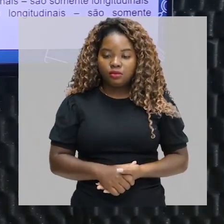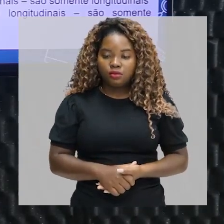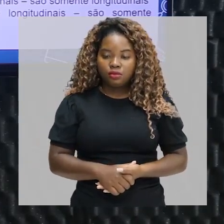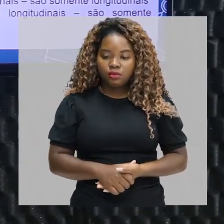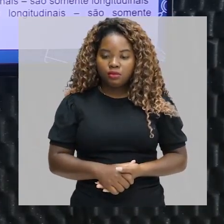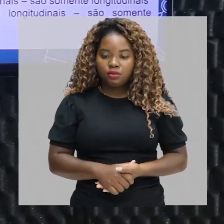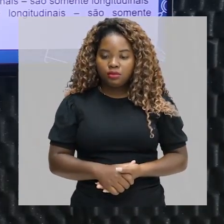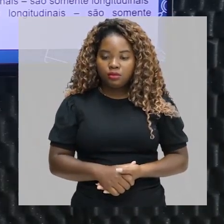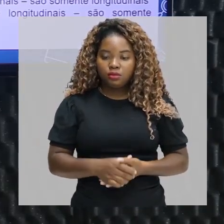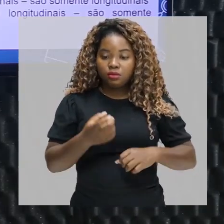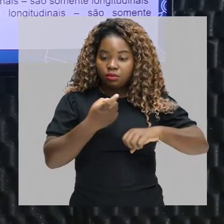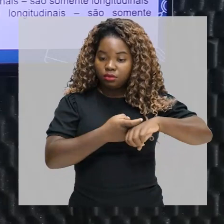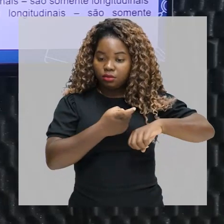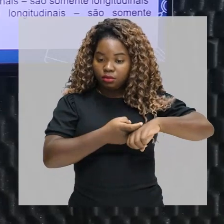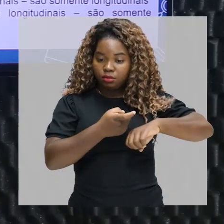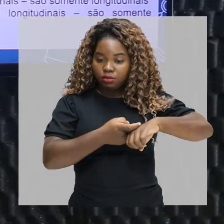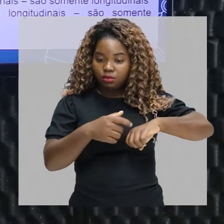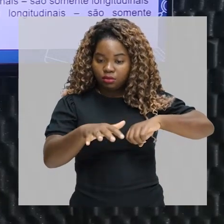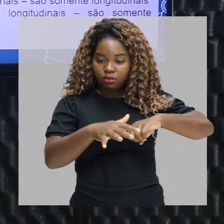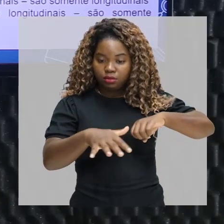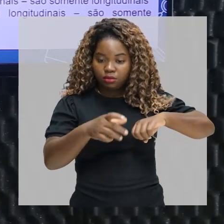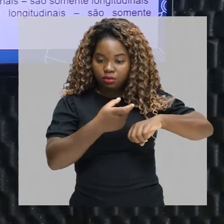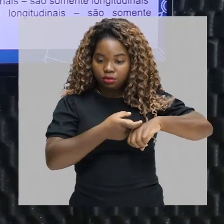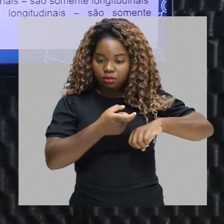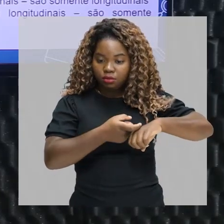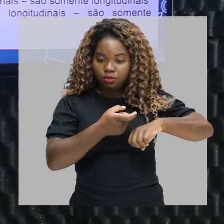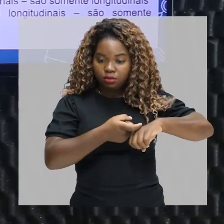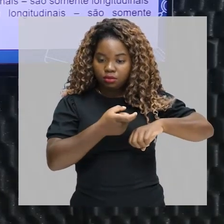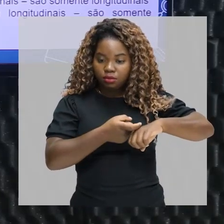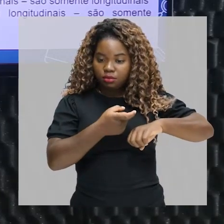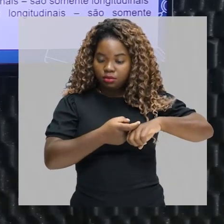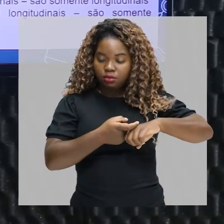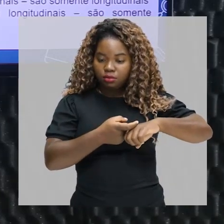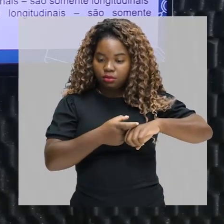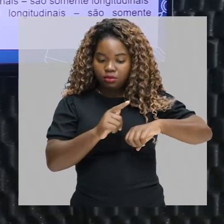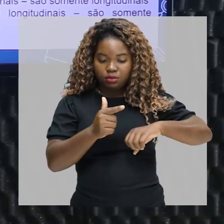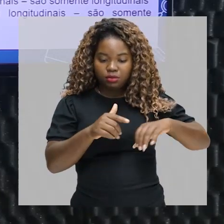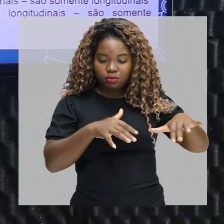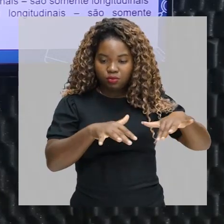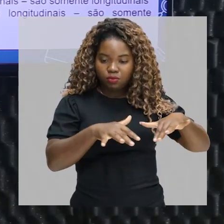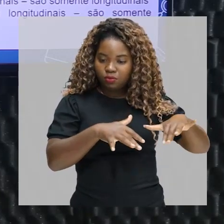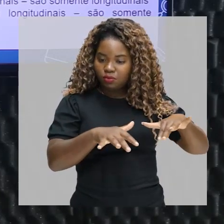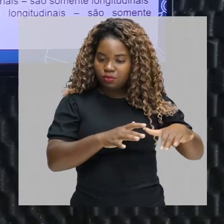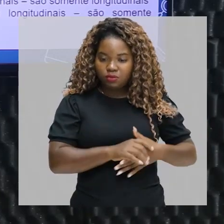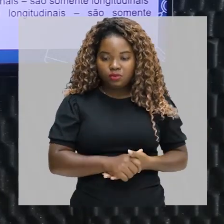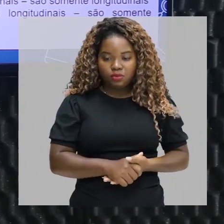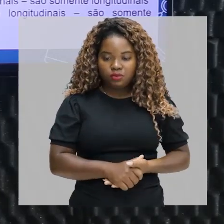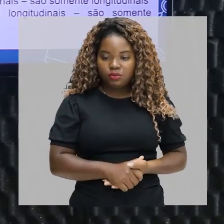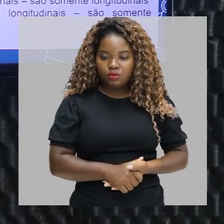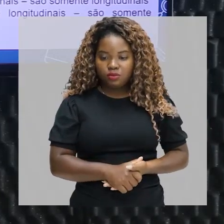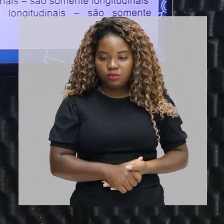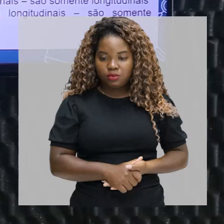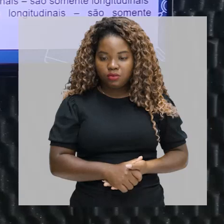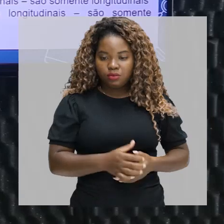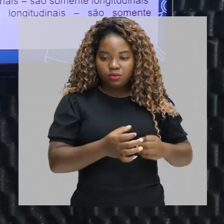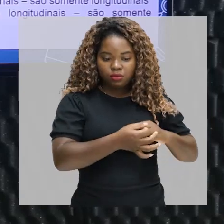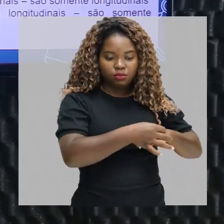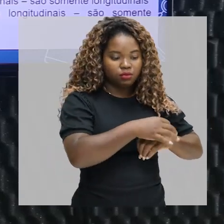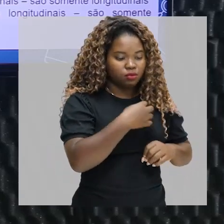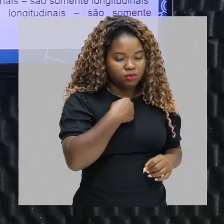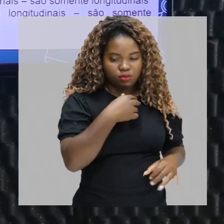sólido, olha só, o meio sólido ele não te dá essa mobilidade. Então as moléculas no meio sólido elas não